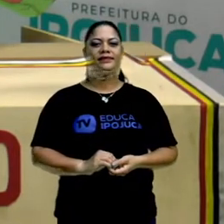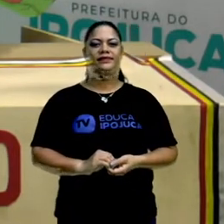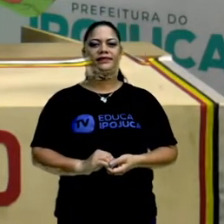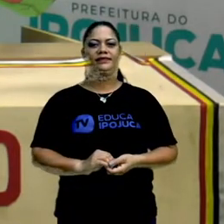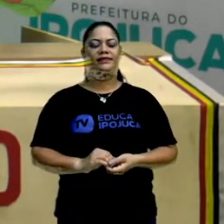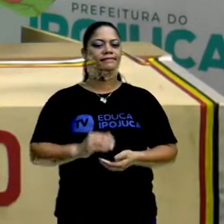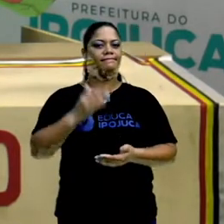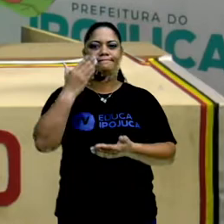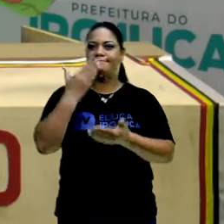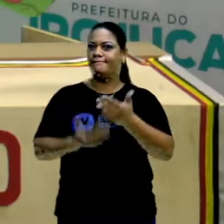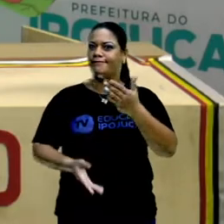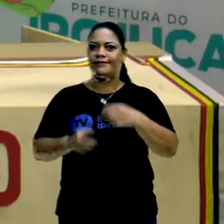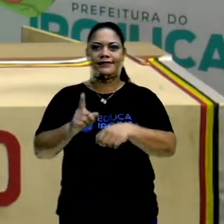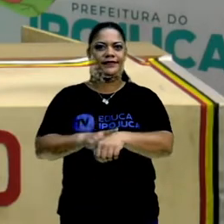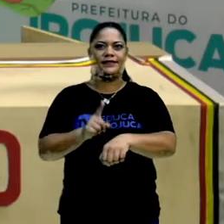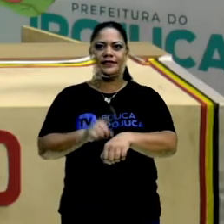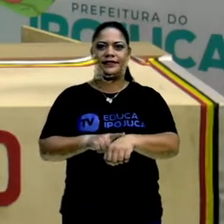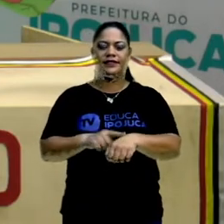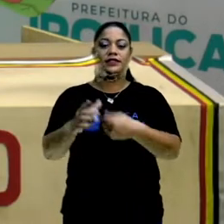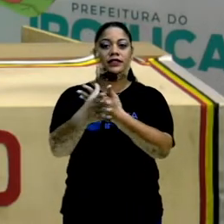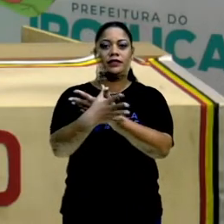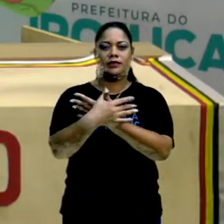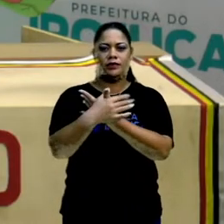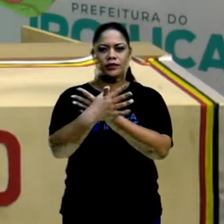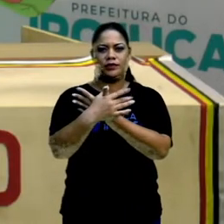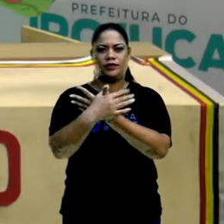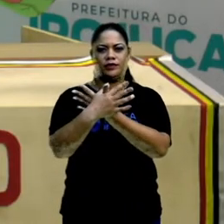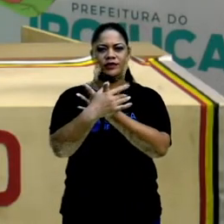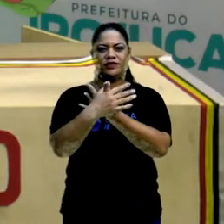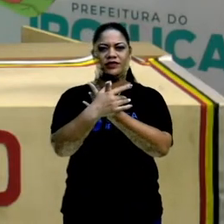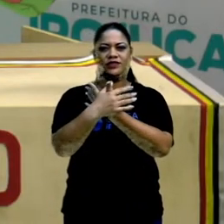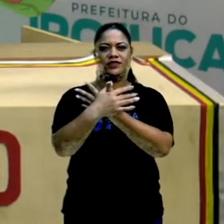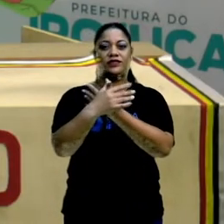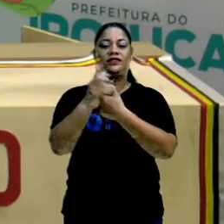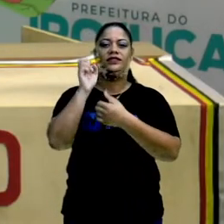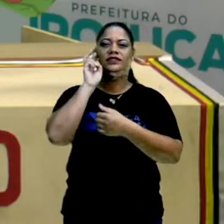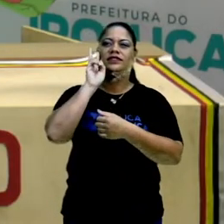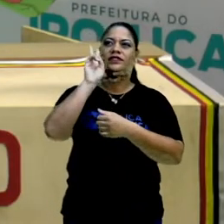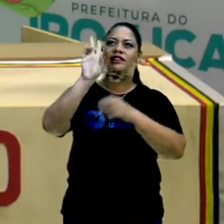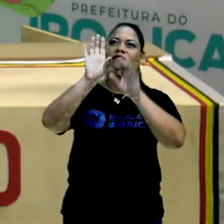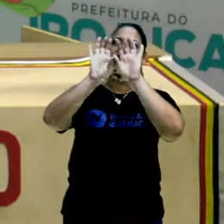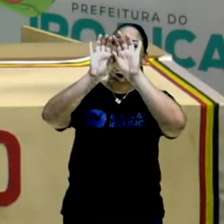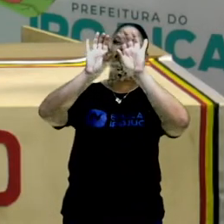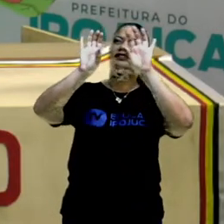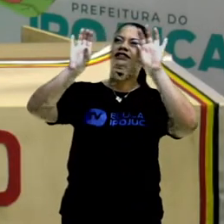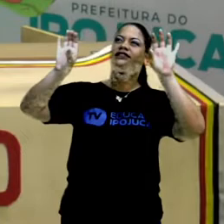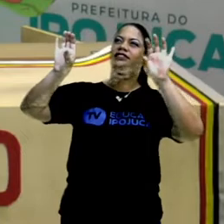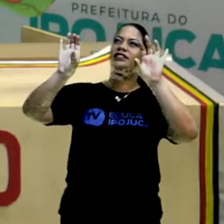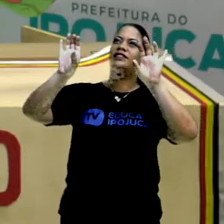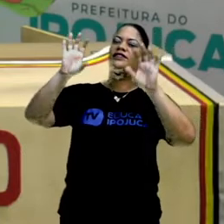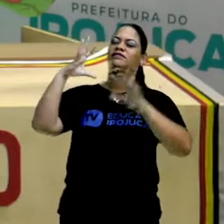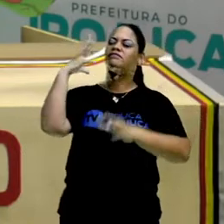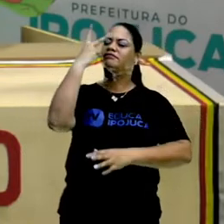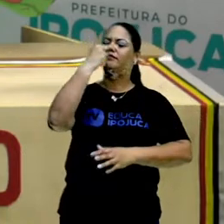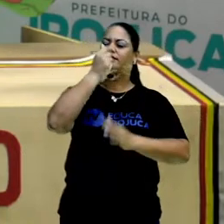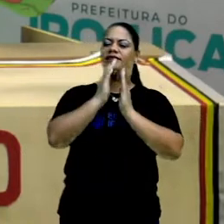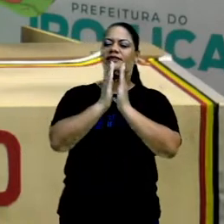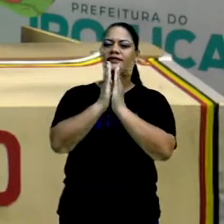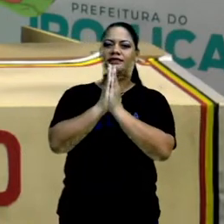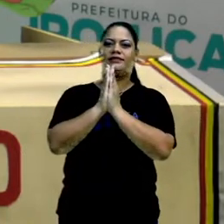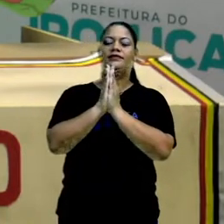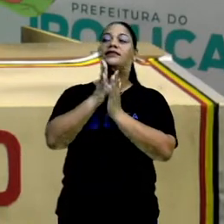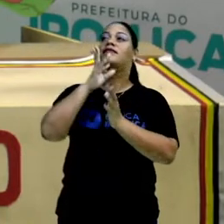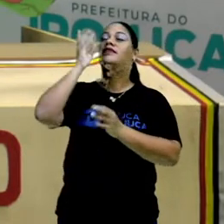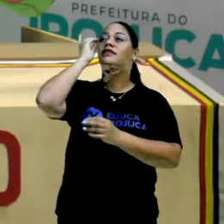Sem perder tempo, aquela borboleta que olhou para o céu fez uma linda oração: Papai